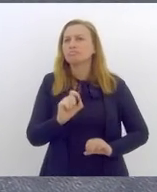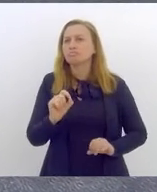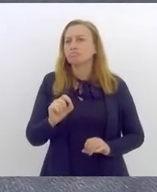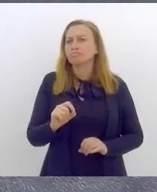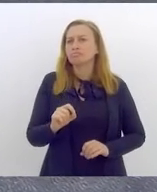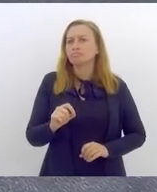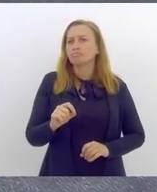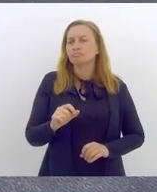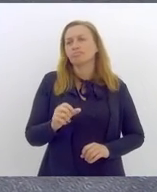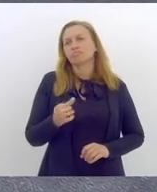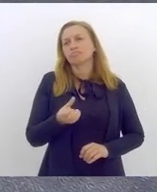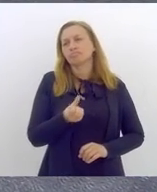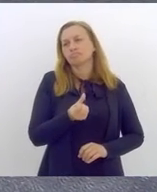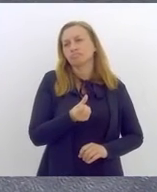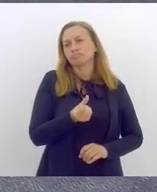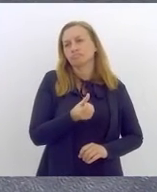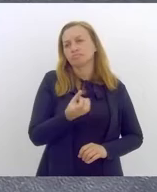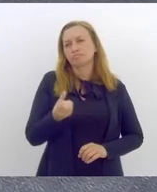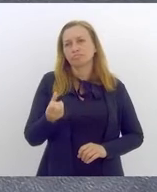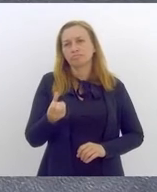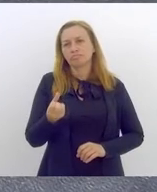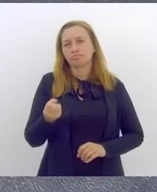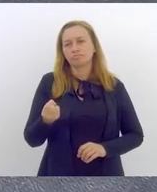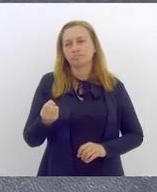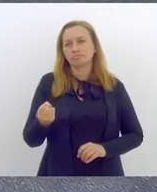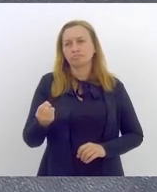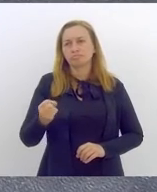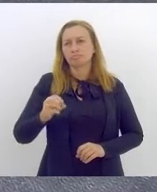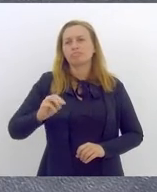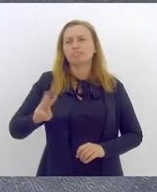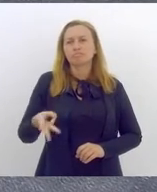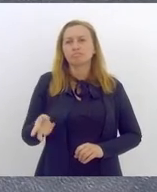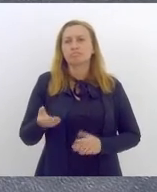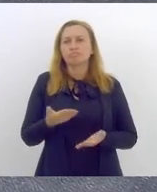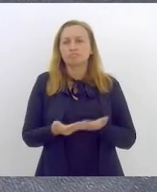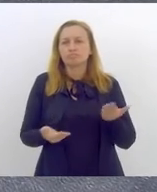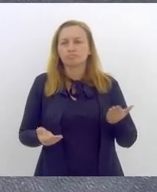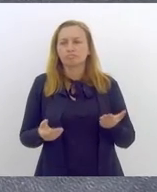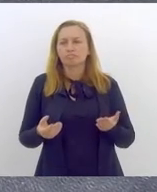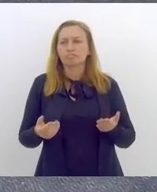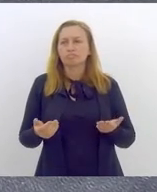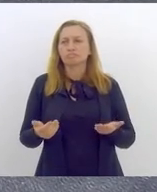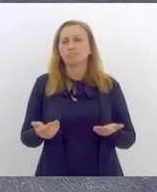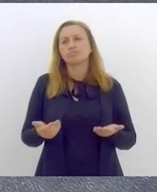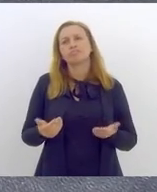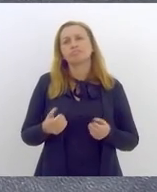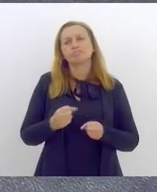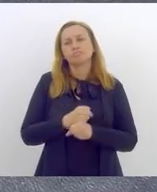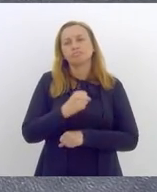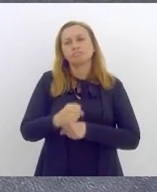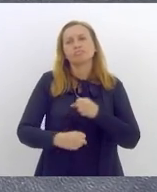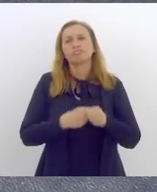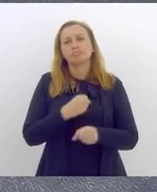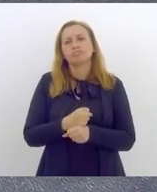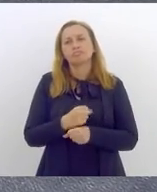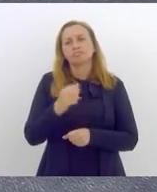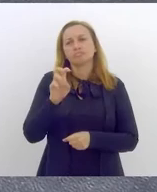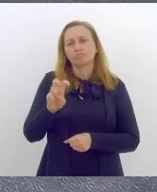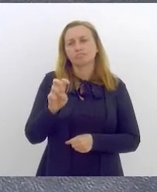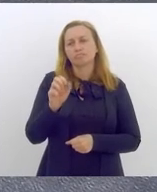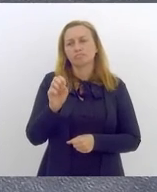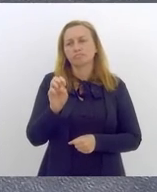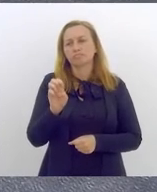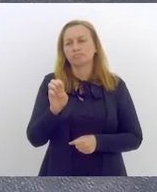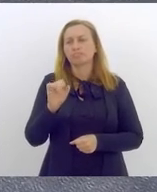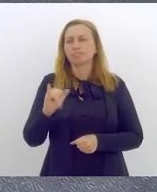torno de 600 bilhões de perdas para os municípios Fluminense exatamente se no ano que vem a perda estimada pelo próprio governo de cinco B é uma